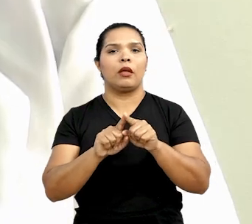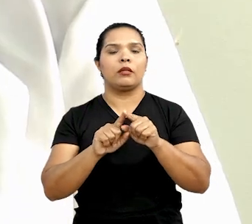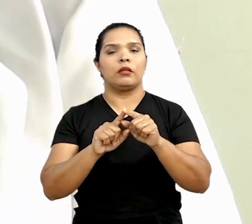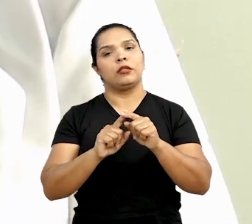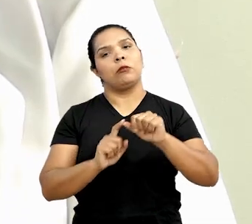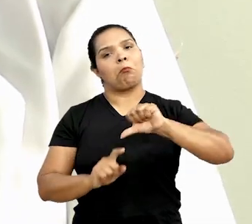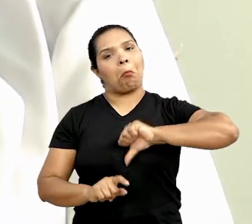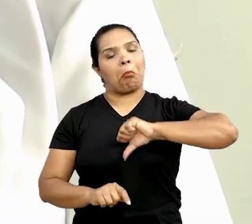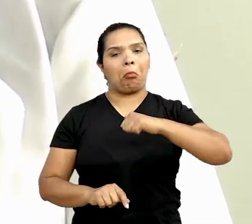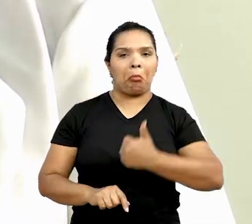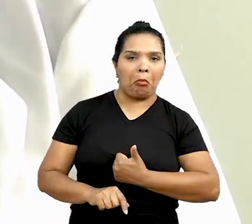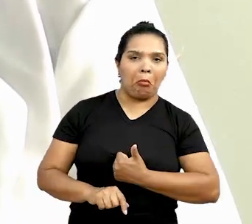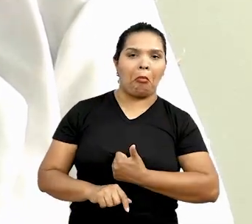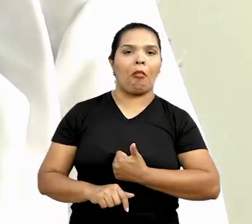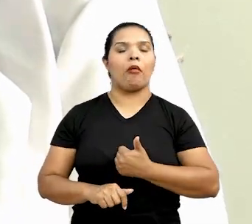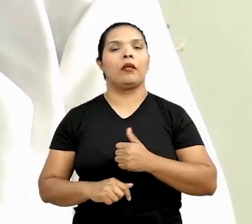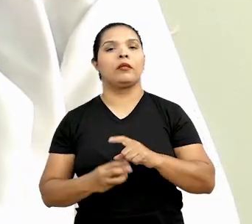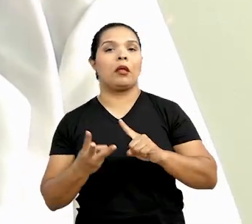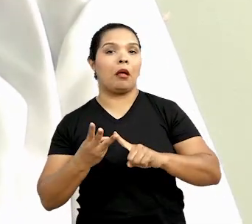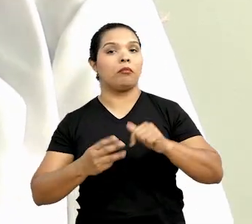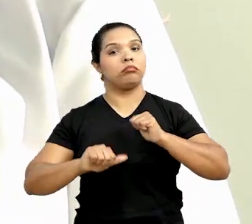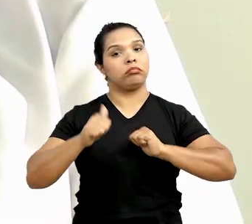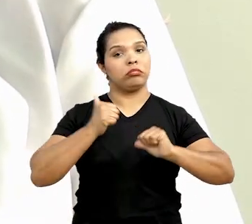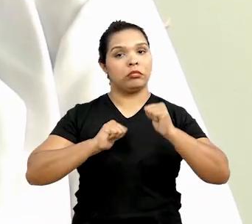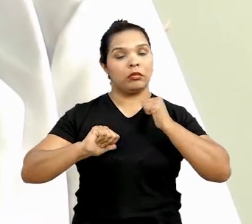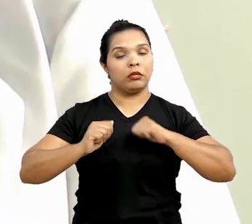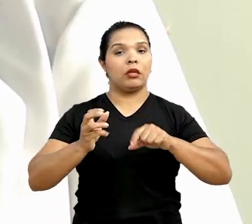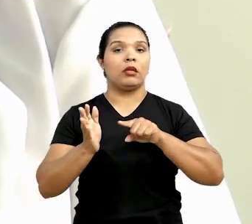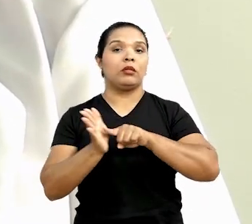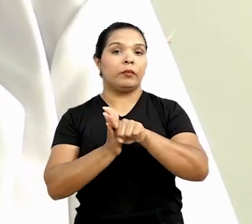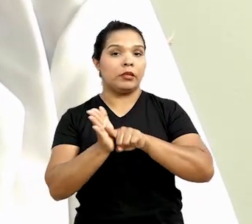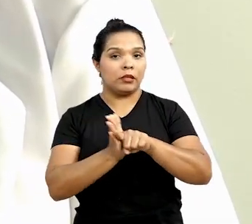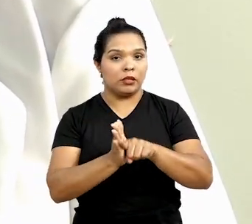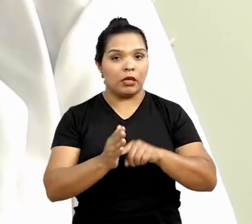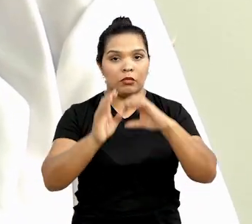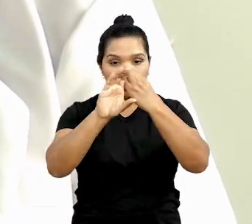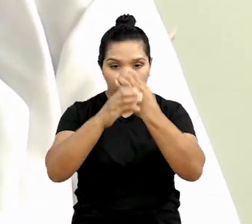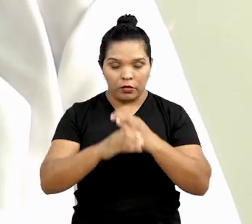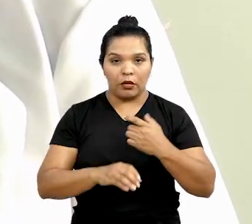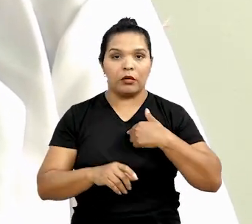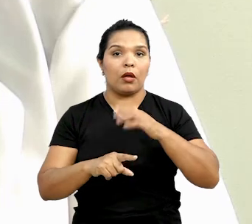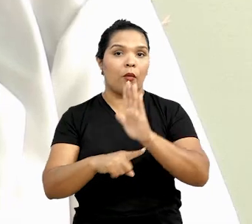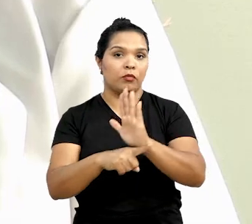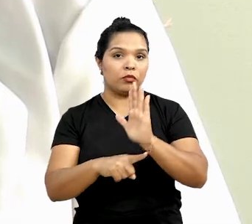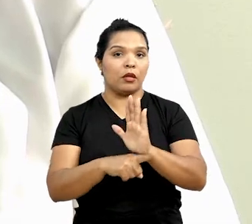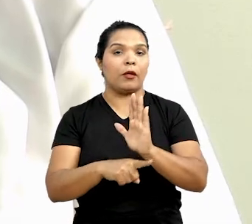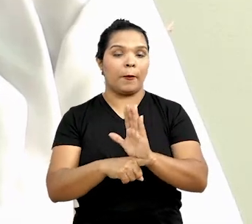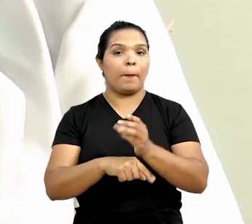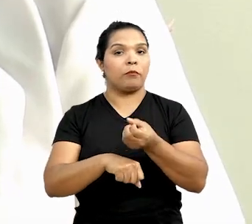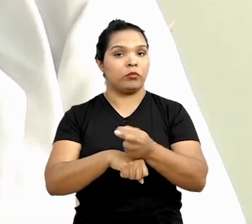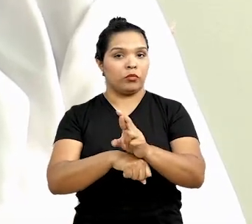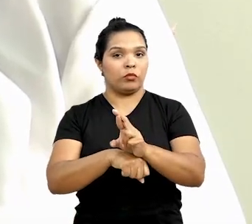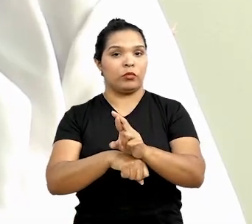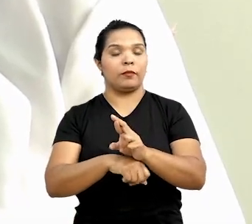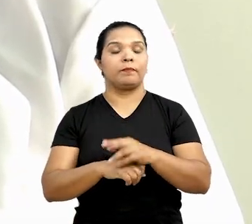humor. Então, ela vem sendo pesquisada nesse laboratório, nesse laboratório que eu colaborei como pós-doutora,